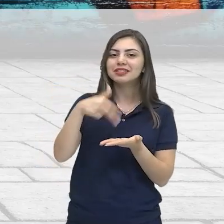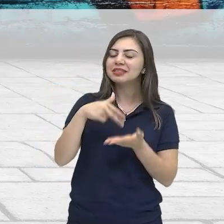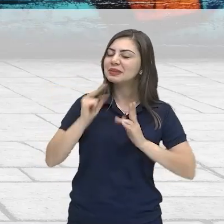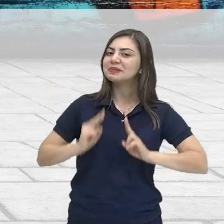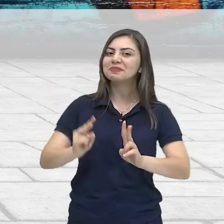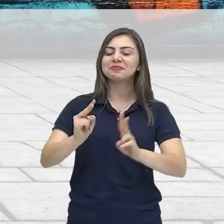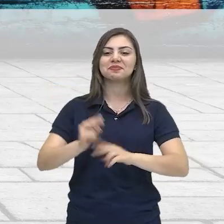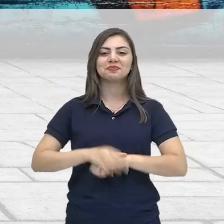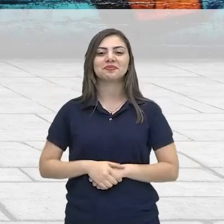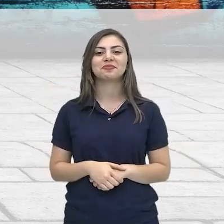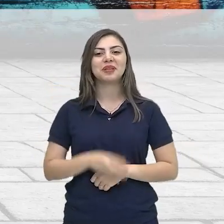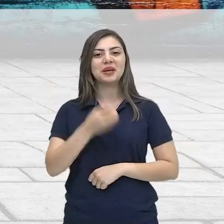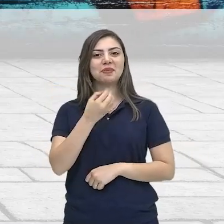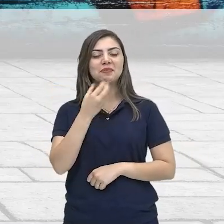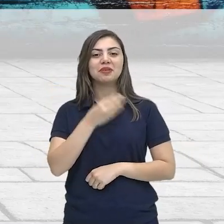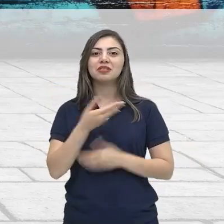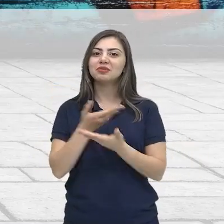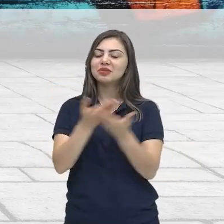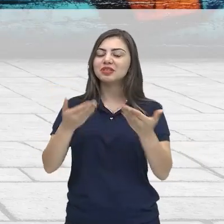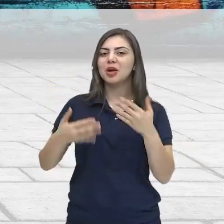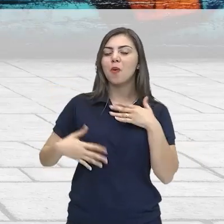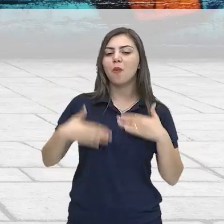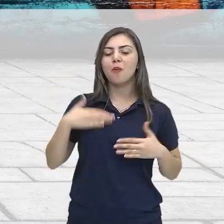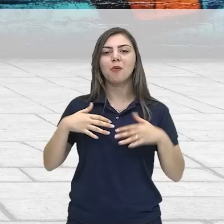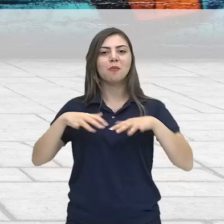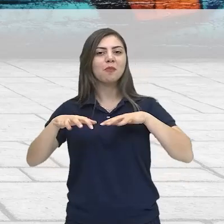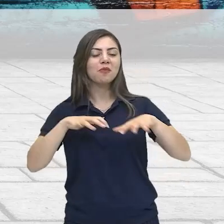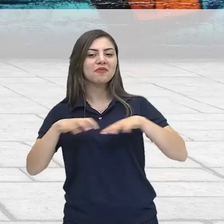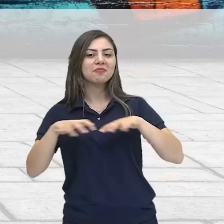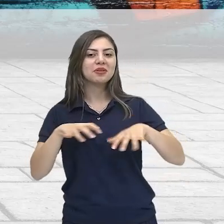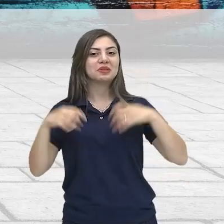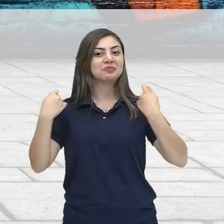então movimente-se, coloque o seu corpo realmente para